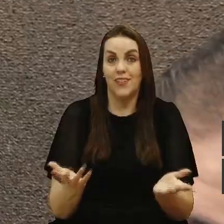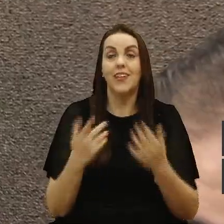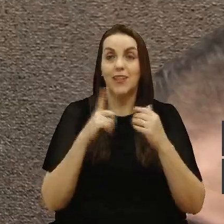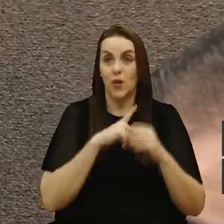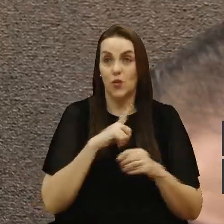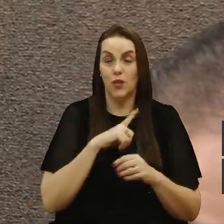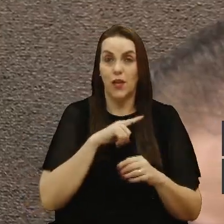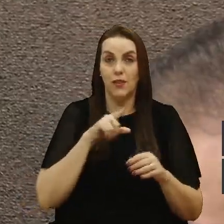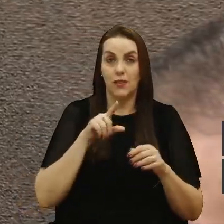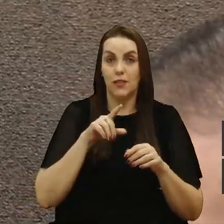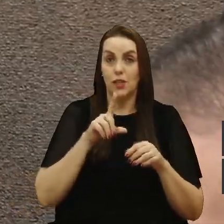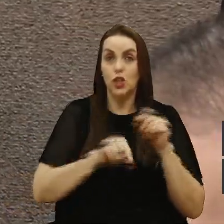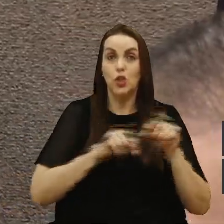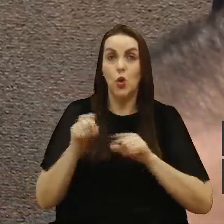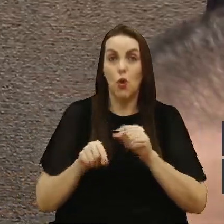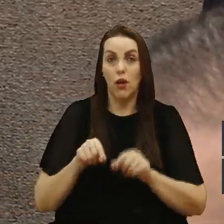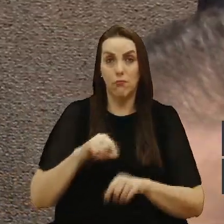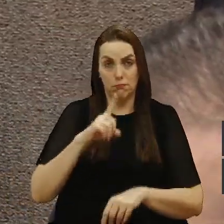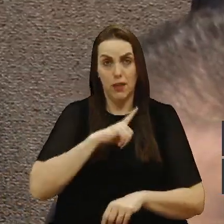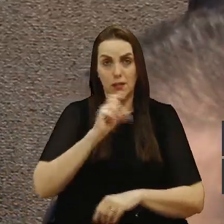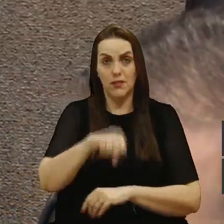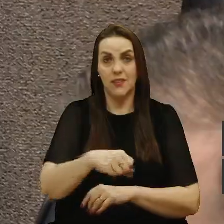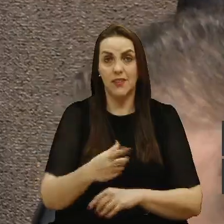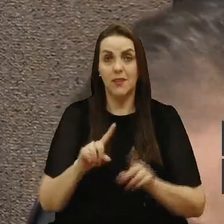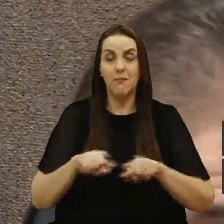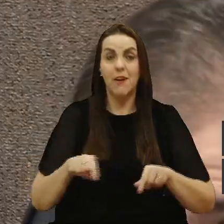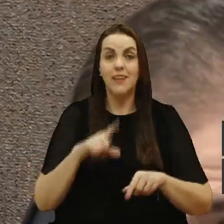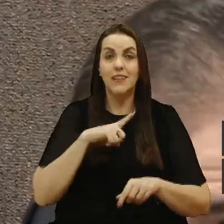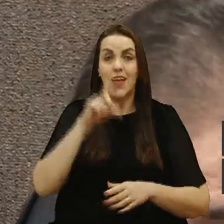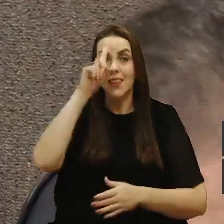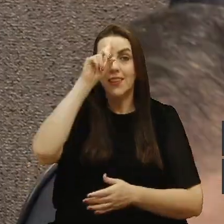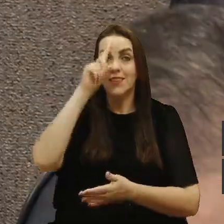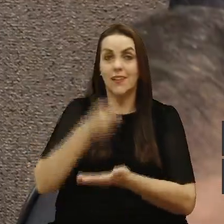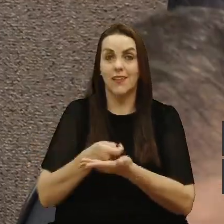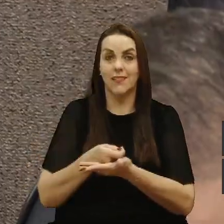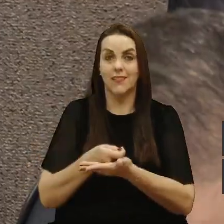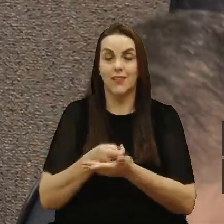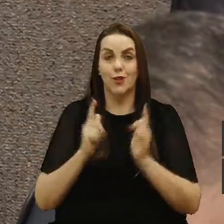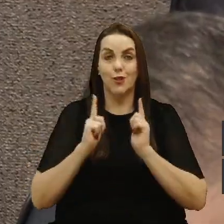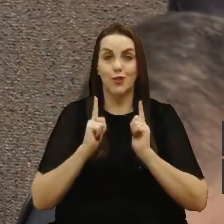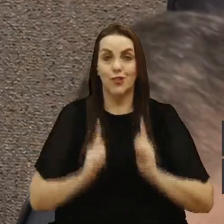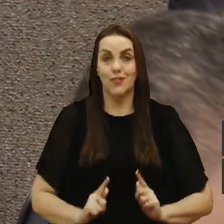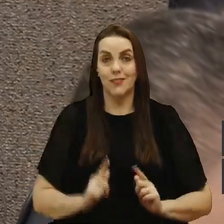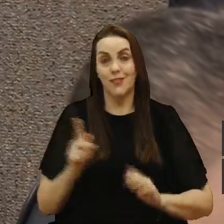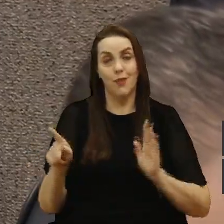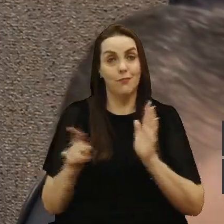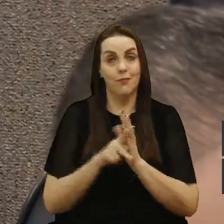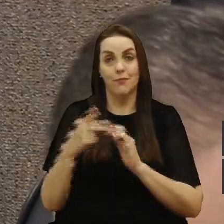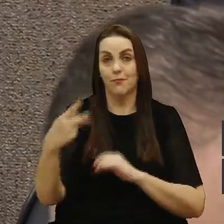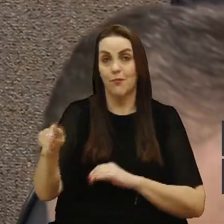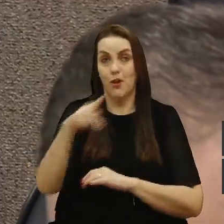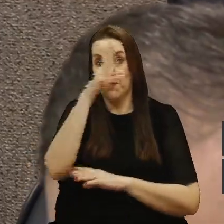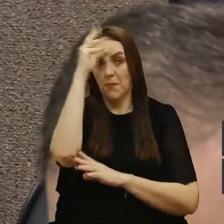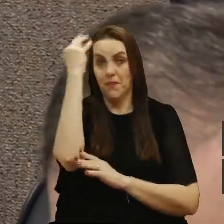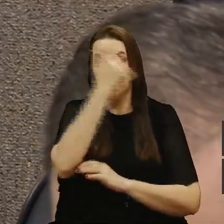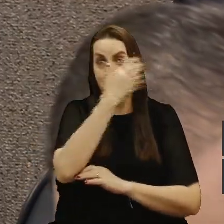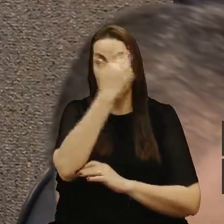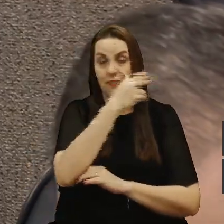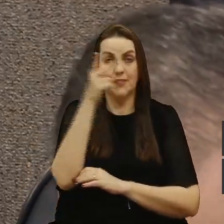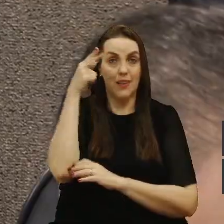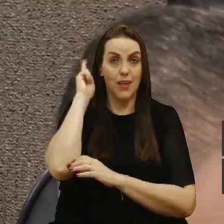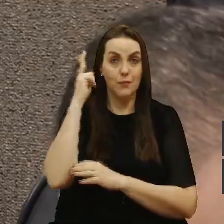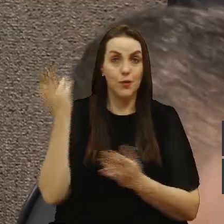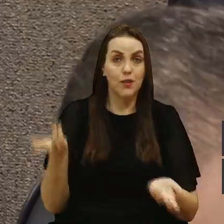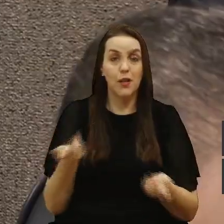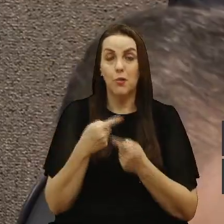existem alternativas. Existem alternativas, mas existe uma decisão de gestão do prefeito Adiló, da chapa Adiló e Nespo, de não fazer